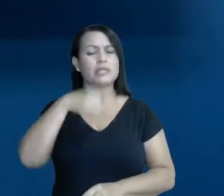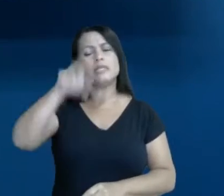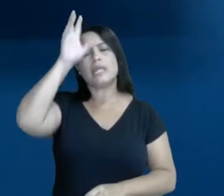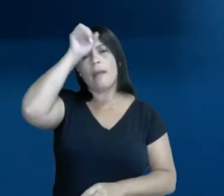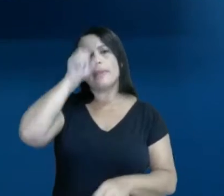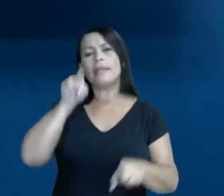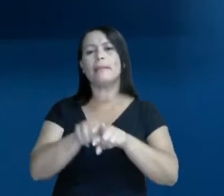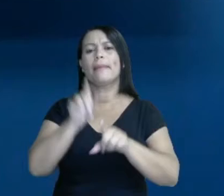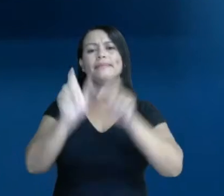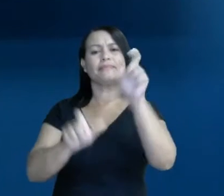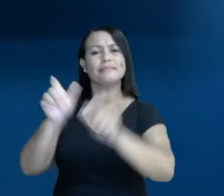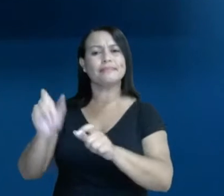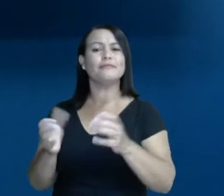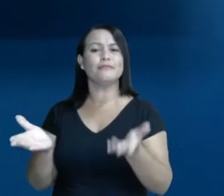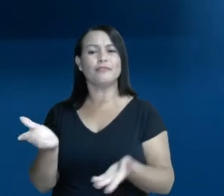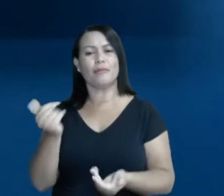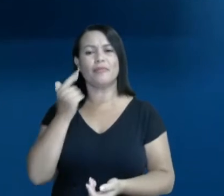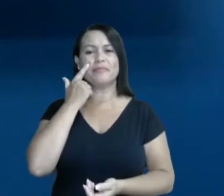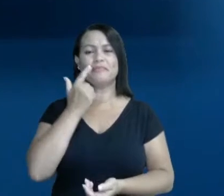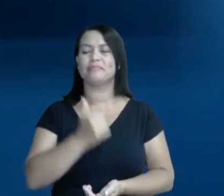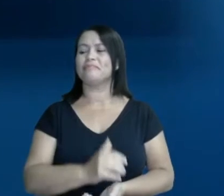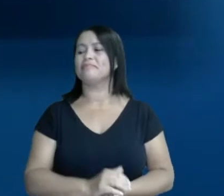concorrência de pronomes pessoais. Então, bora lá!